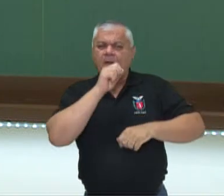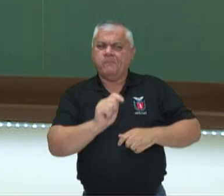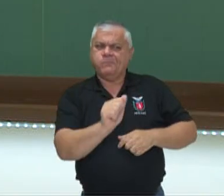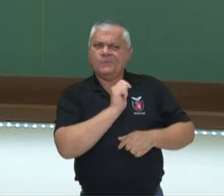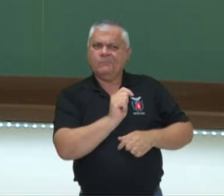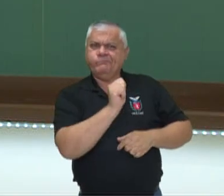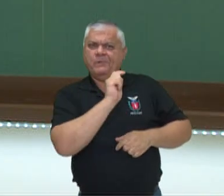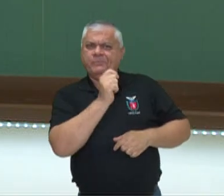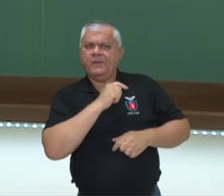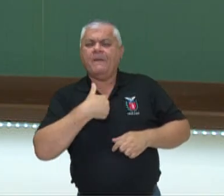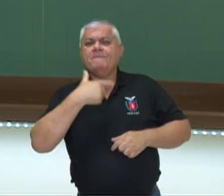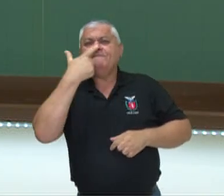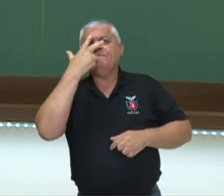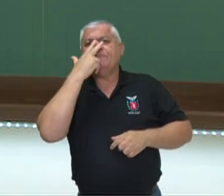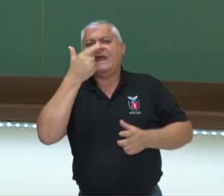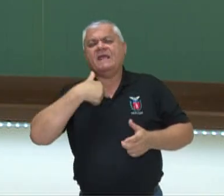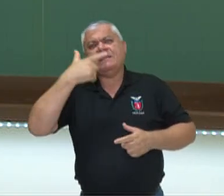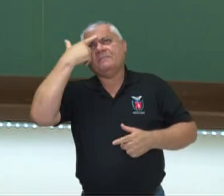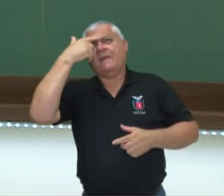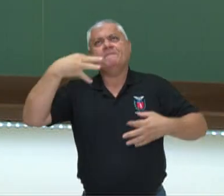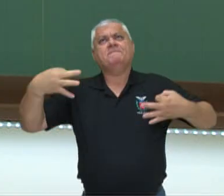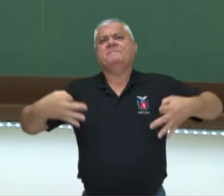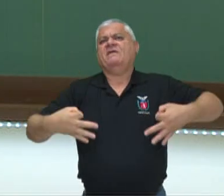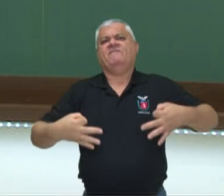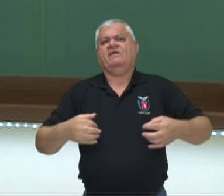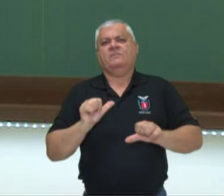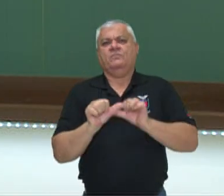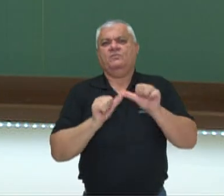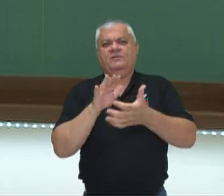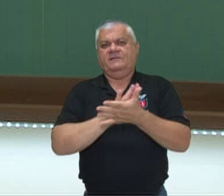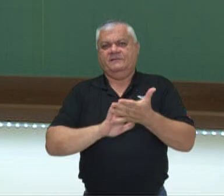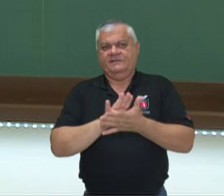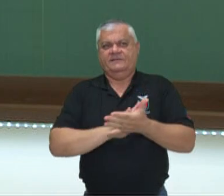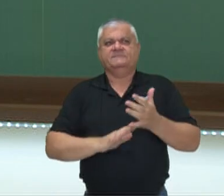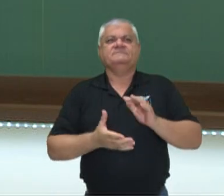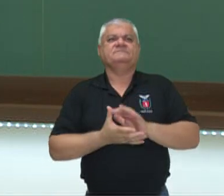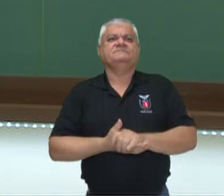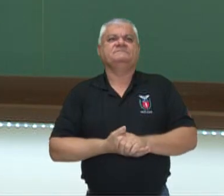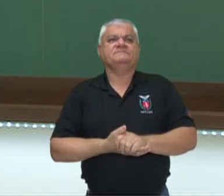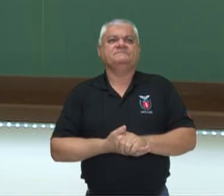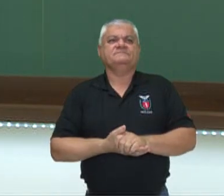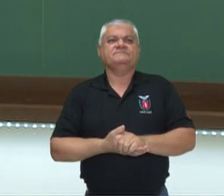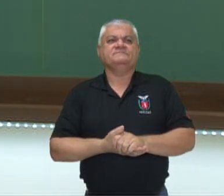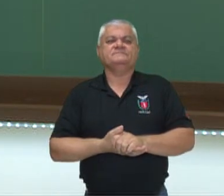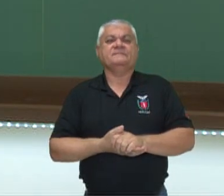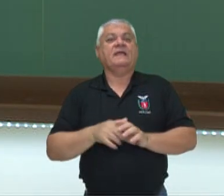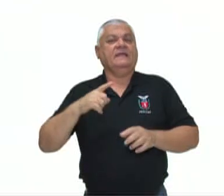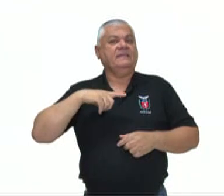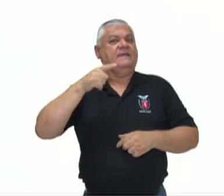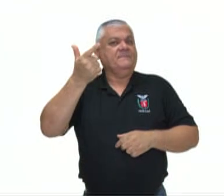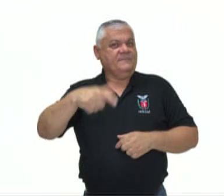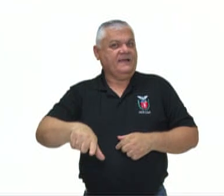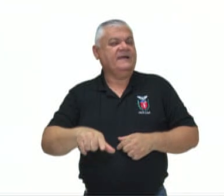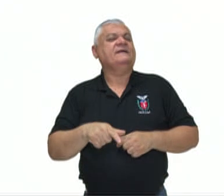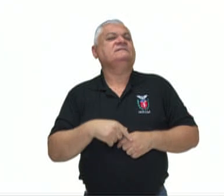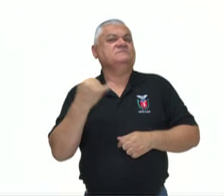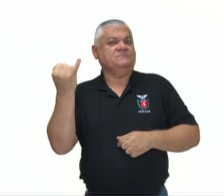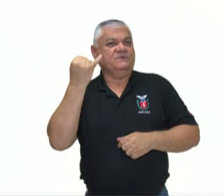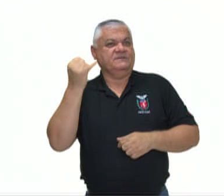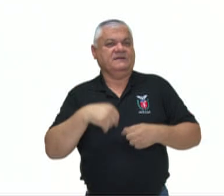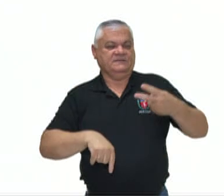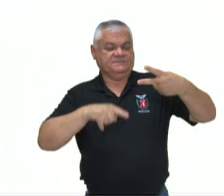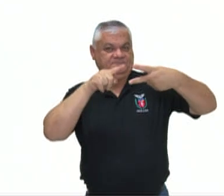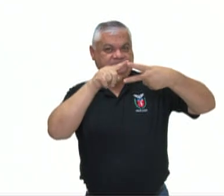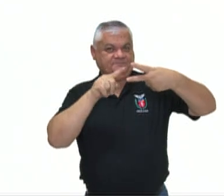as minhas ideias são perfeitas porque elas não se transformam, certo? Tem mais uma distinção importante, aí mais